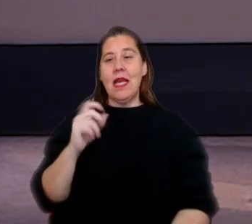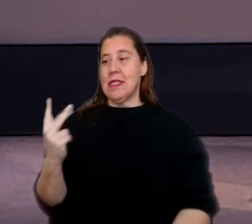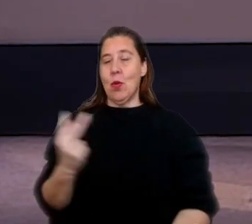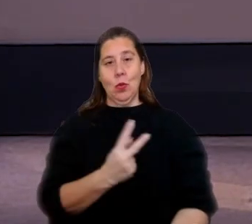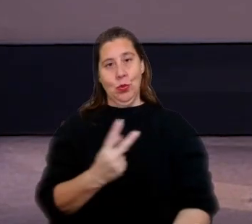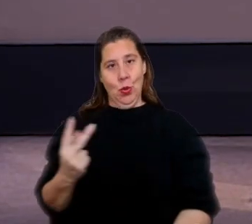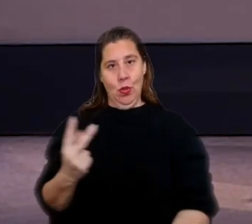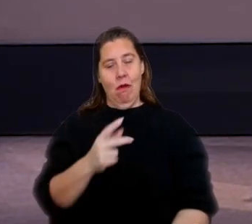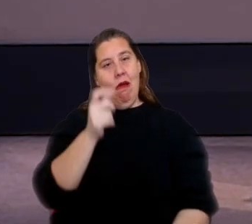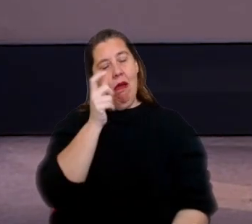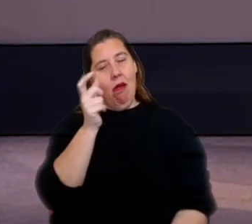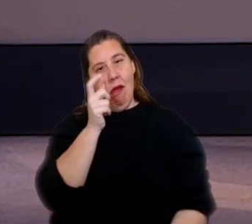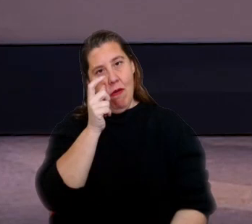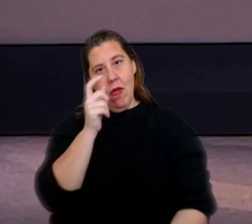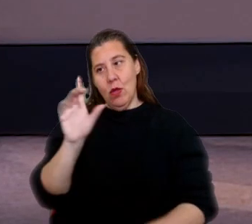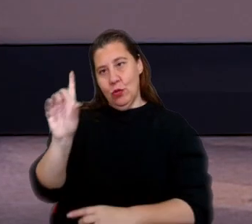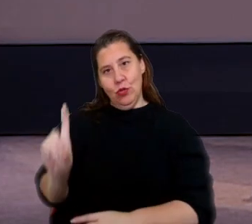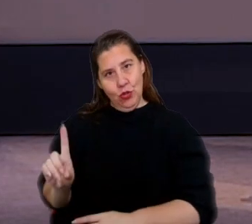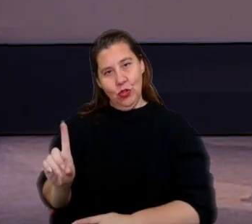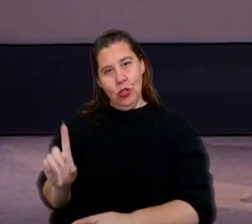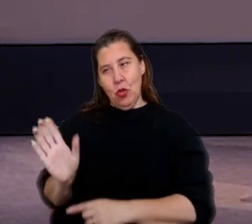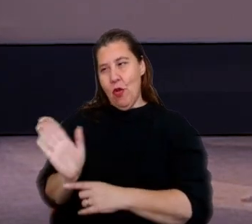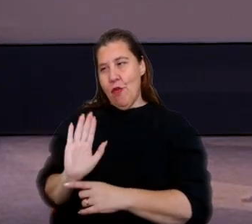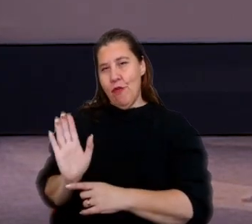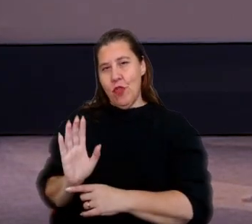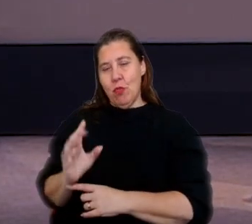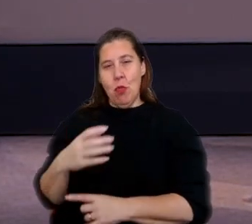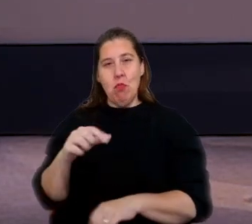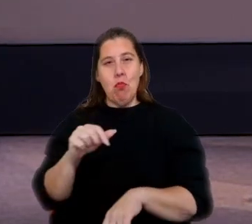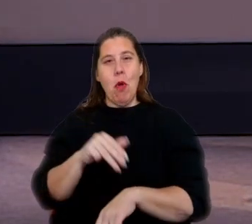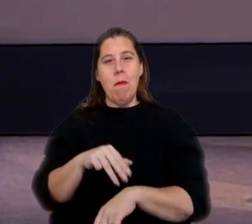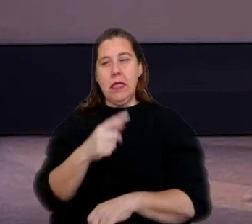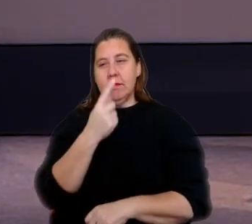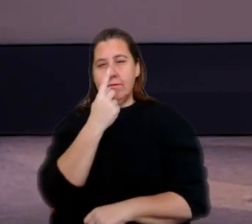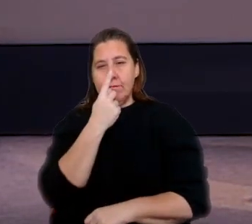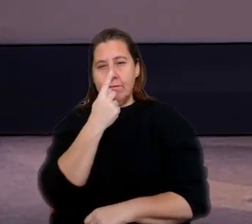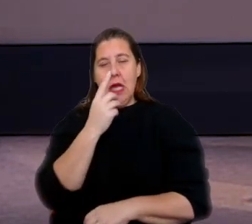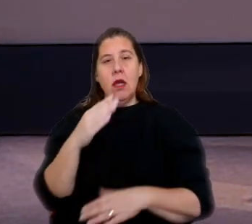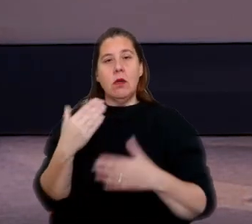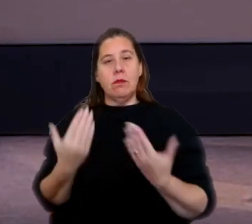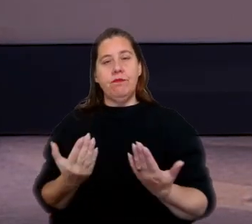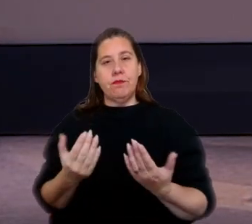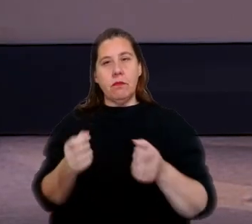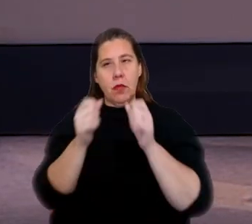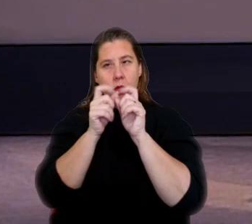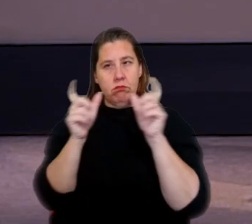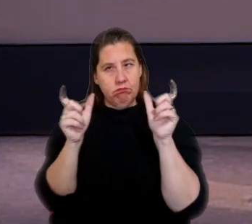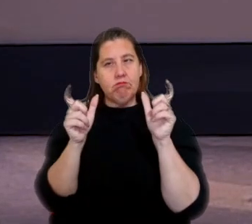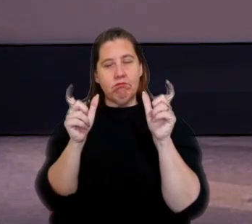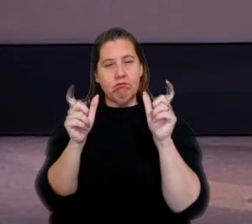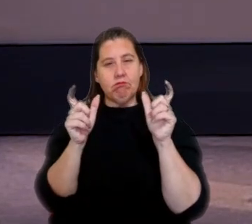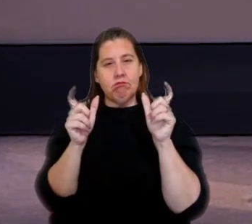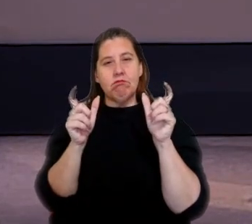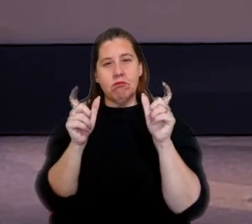aqueles meninos, né? E eu acho interessante como o diretor filma esses momentos de intimidade de forma muito pueril. É, mesmo quando ele sugere um